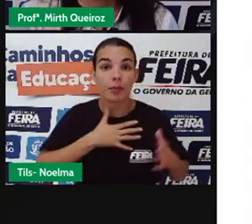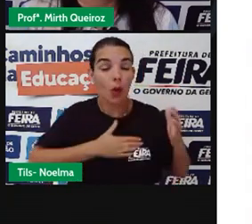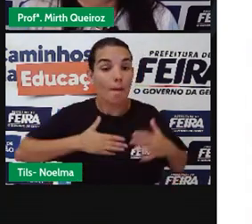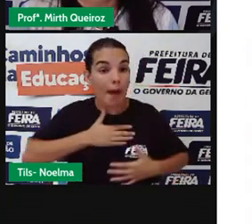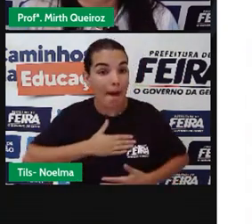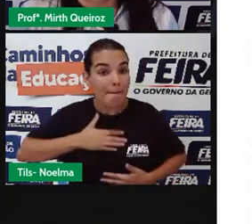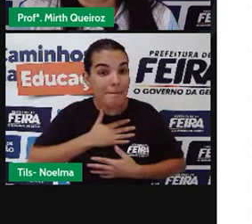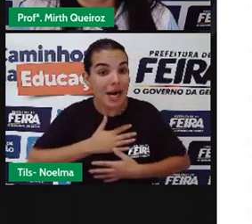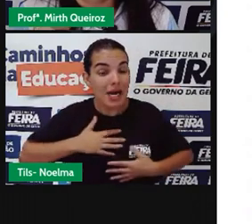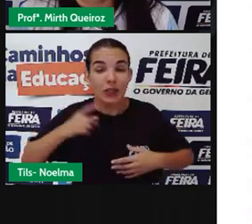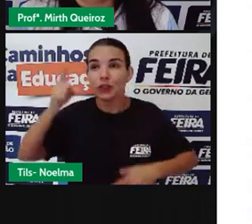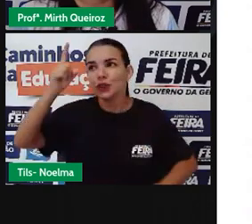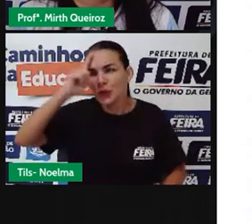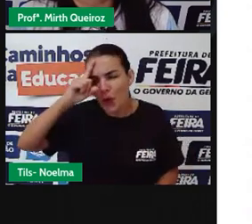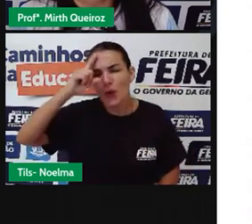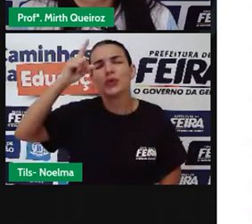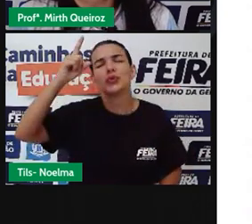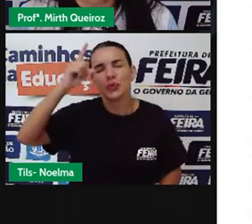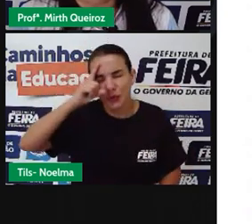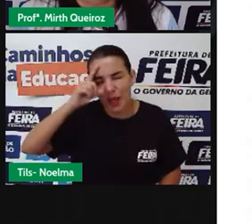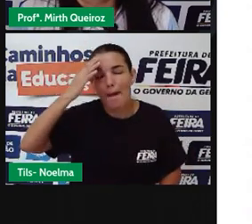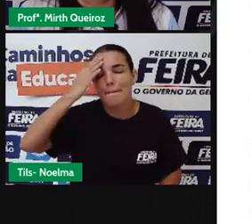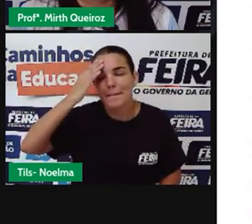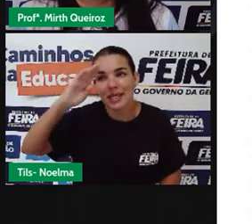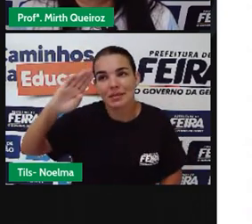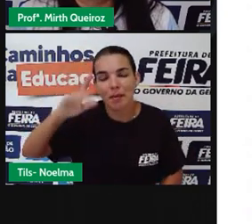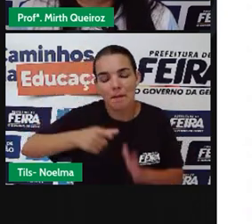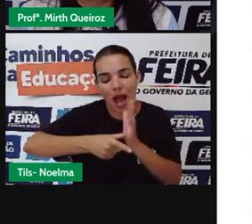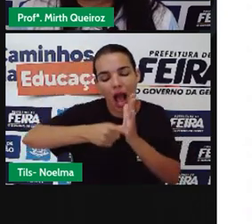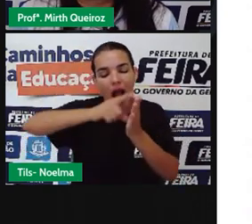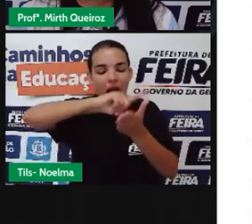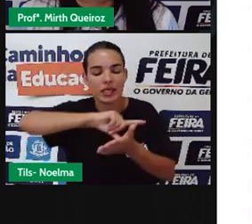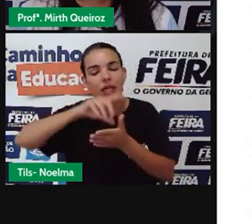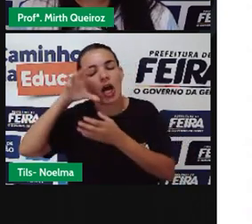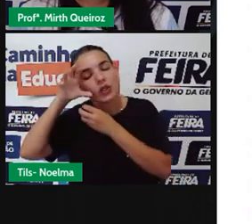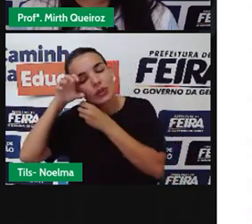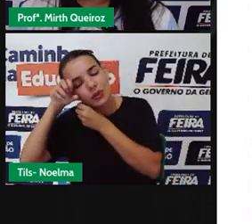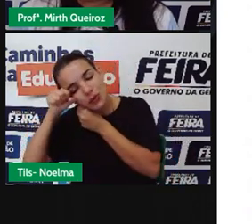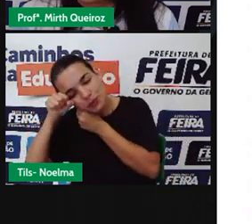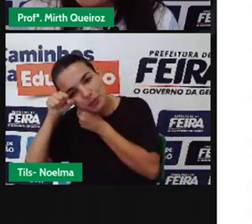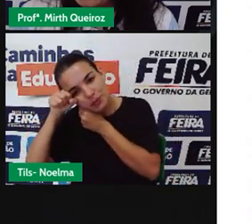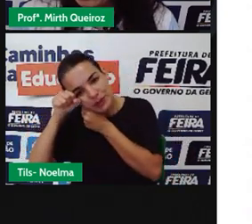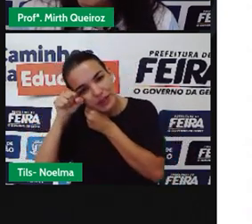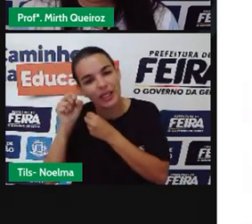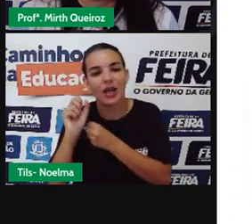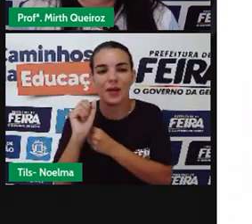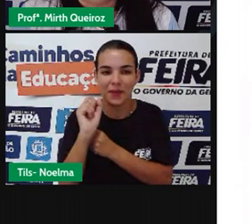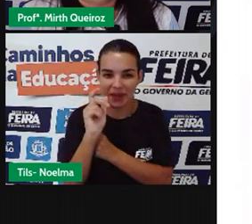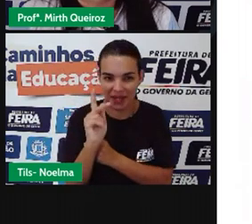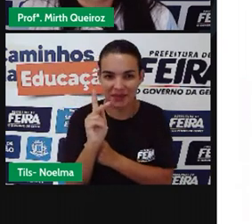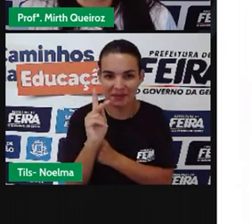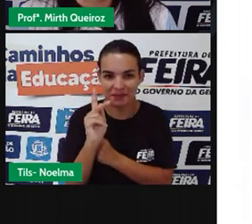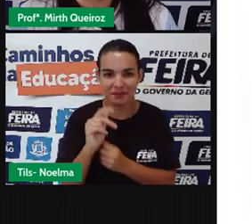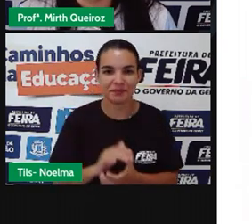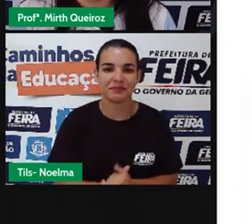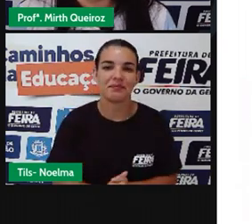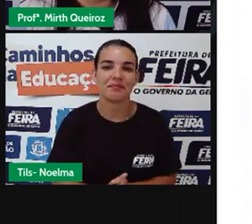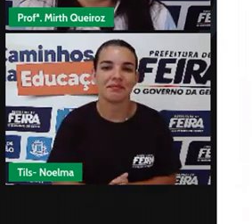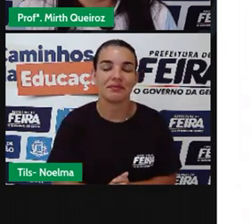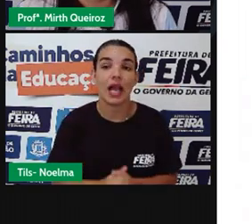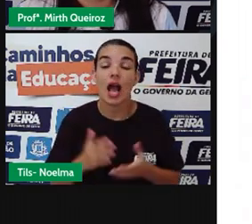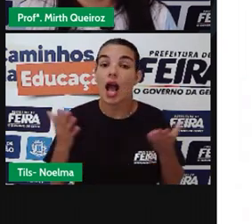todos os dias principalmente aí no período noturno é quando a gente vai dormir